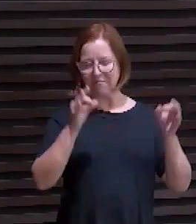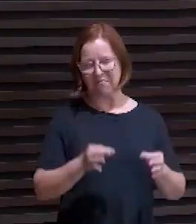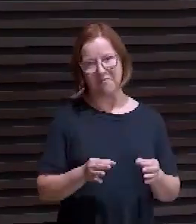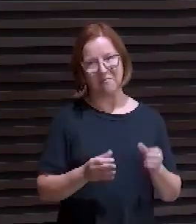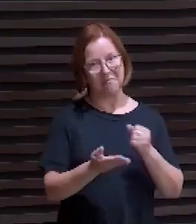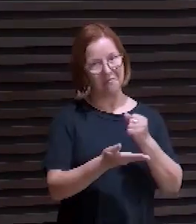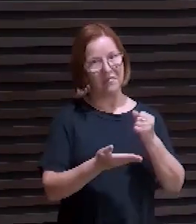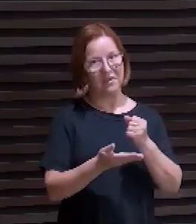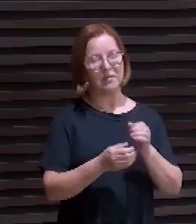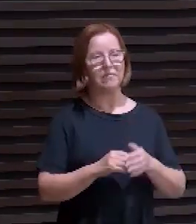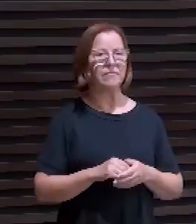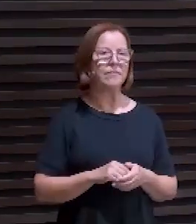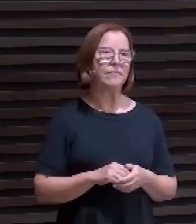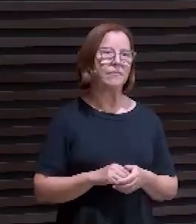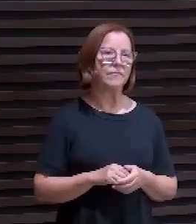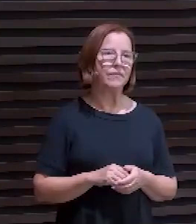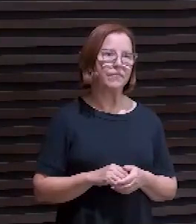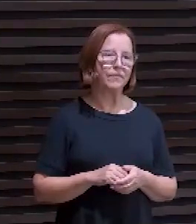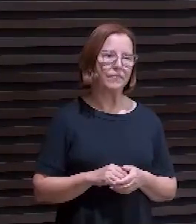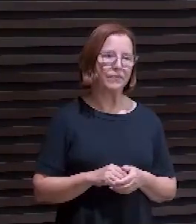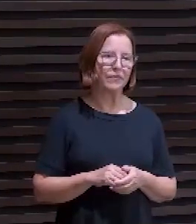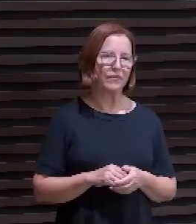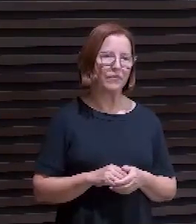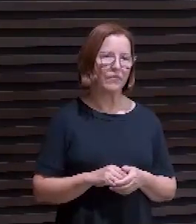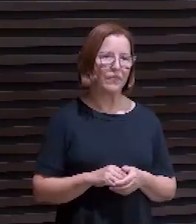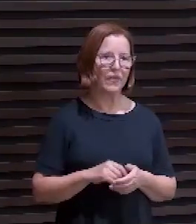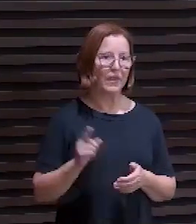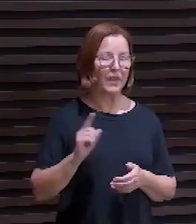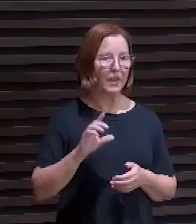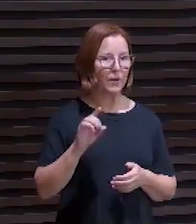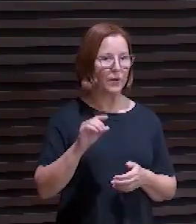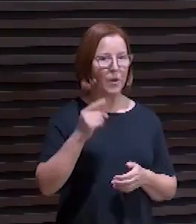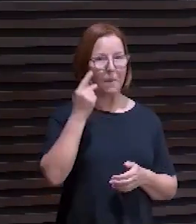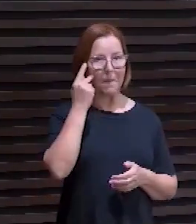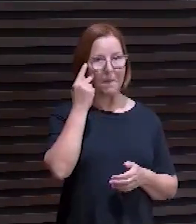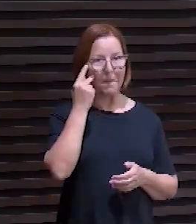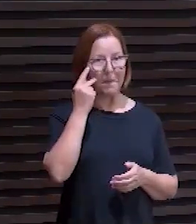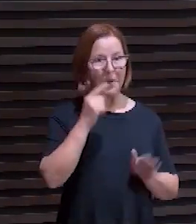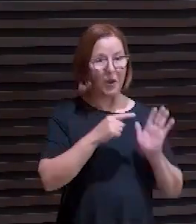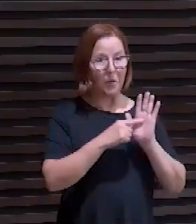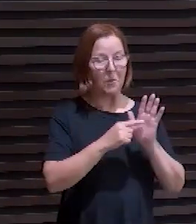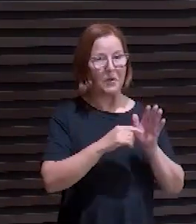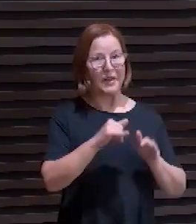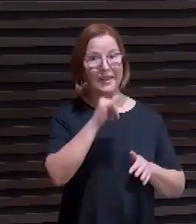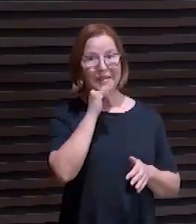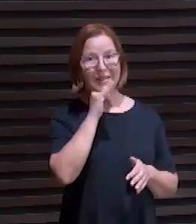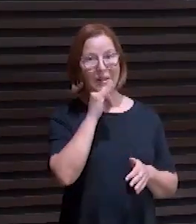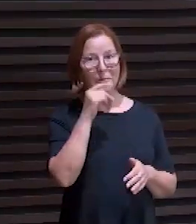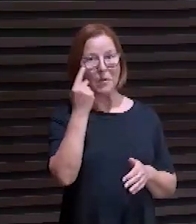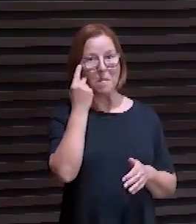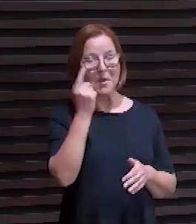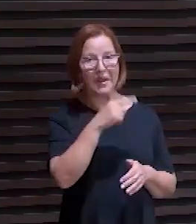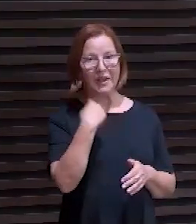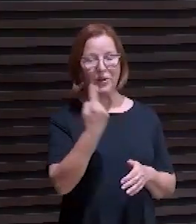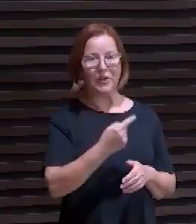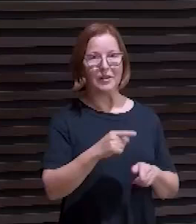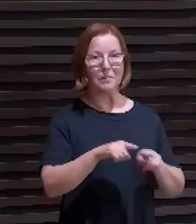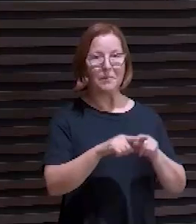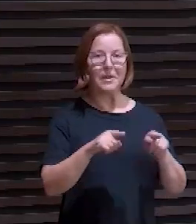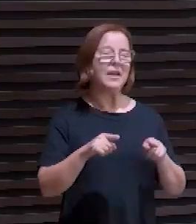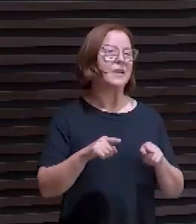Não só para servir de exemplo para nós, mas para ser